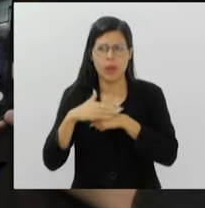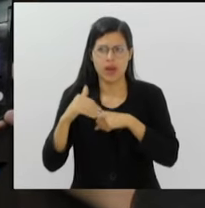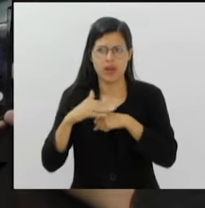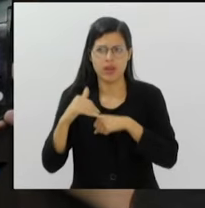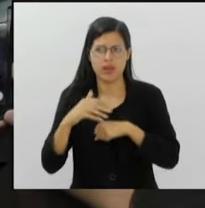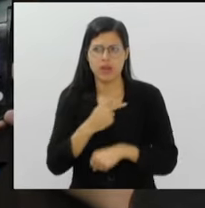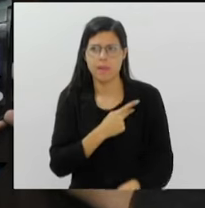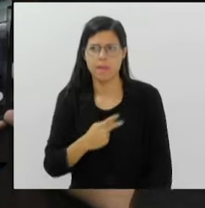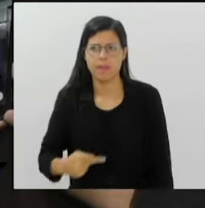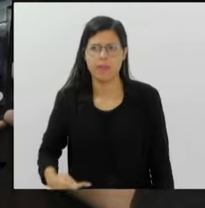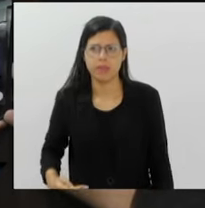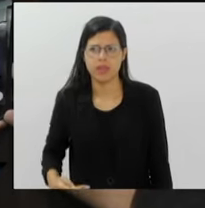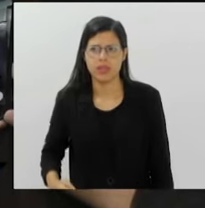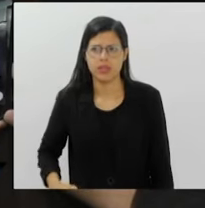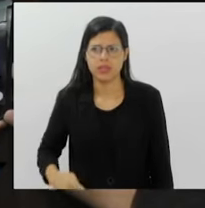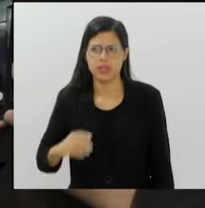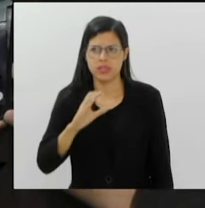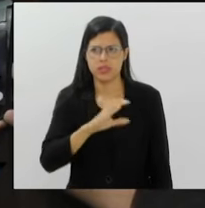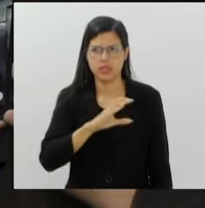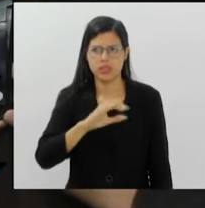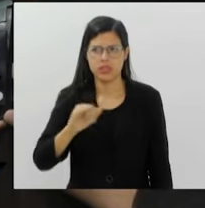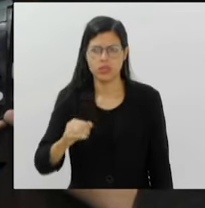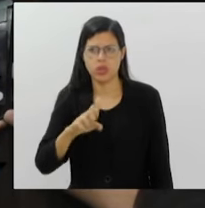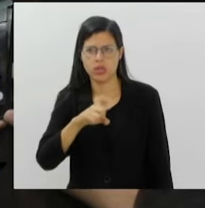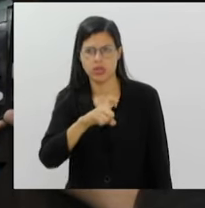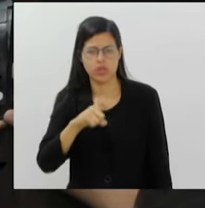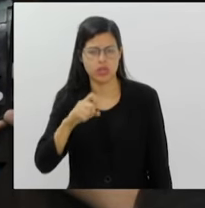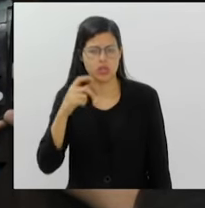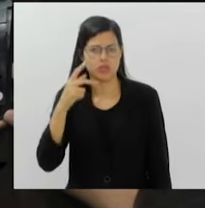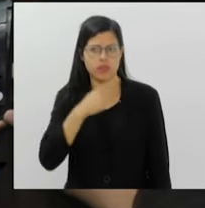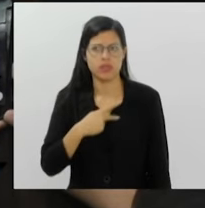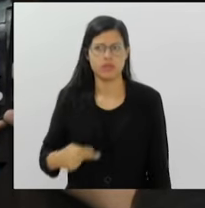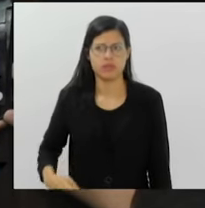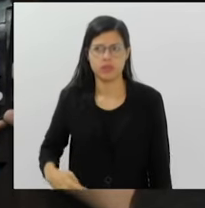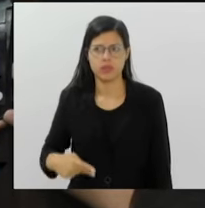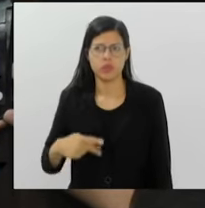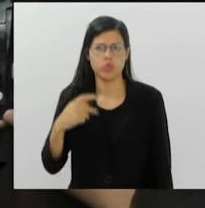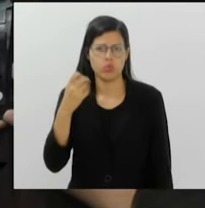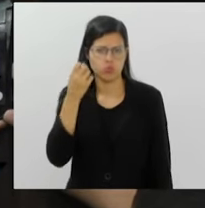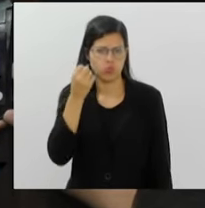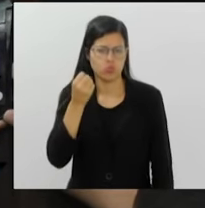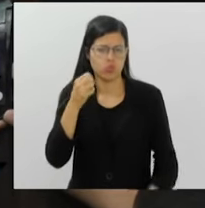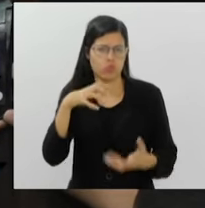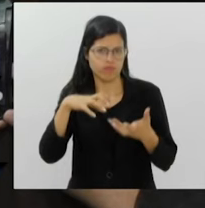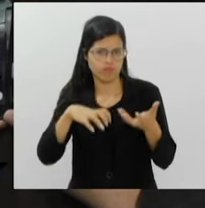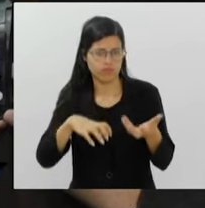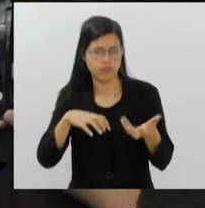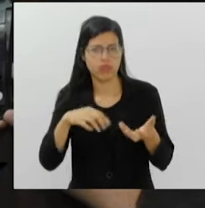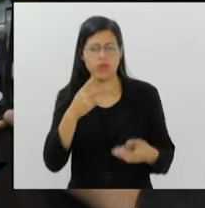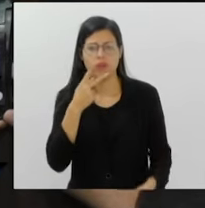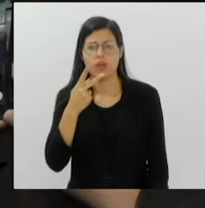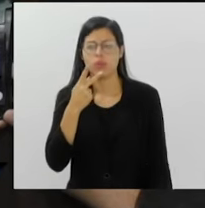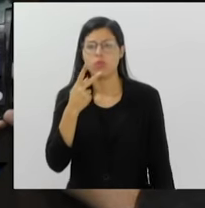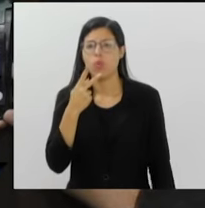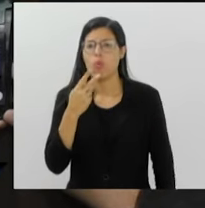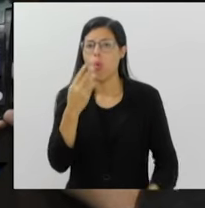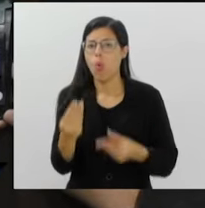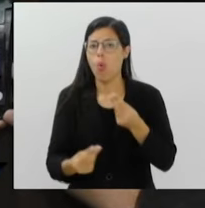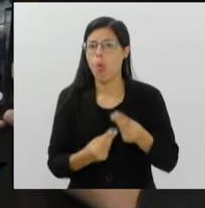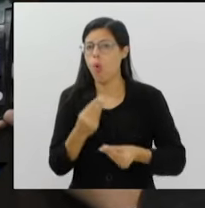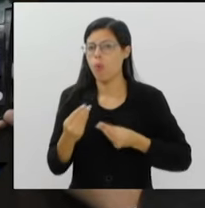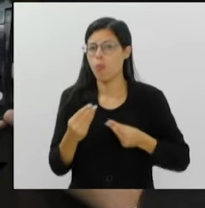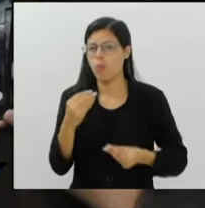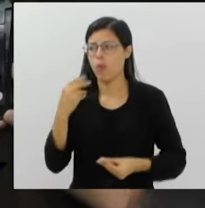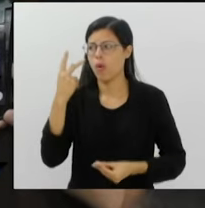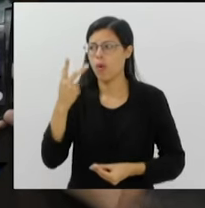nosso presidente da CCJ, ex-presidente do Senado Federal, colocou esses dias de como a política começa a ficar